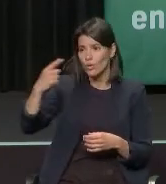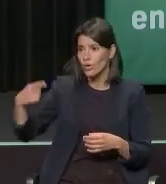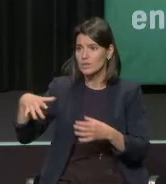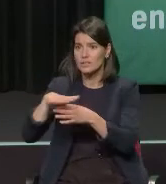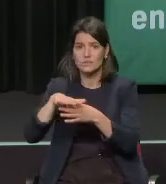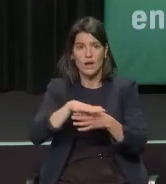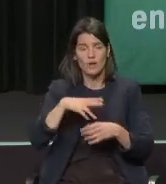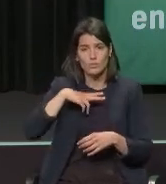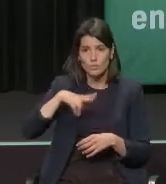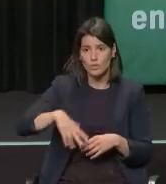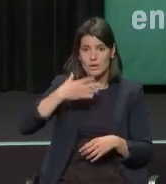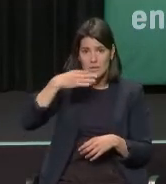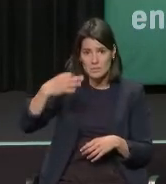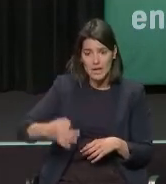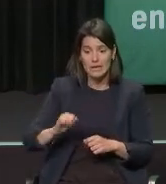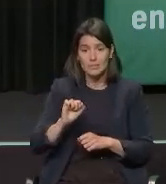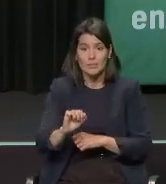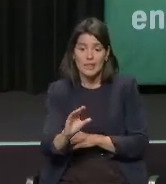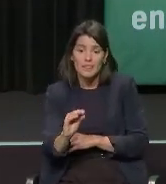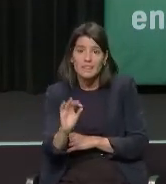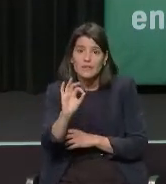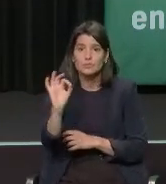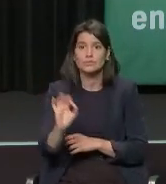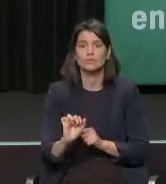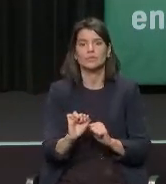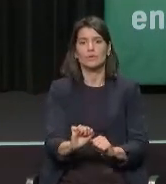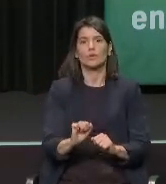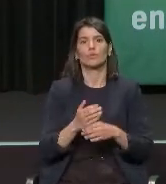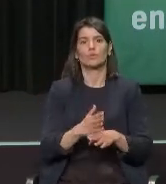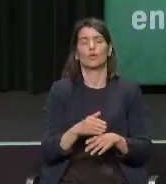setores no país nesse ano. E estou a falar de